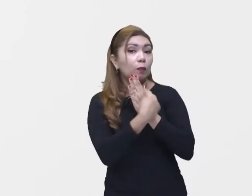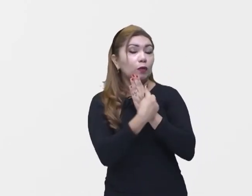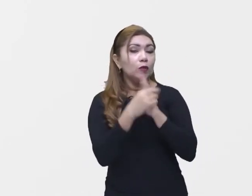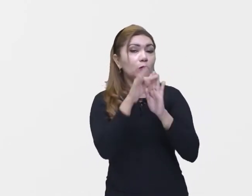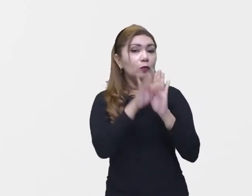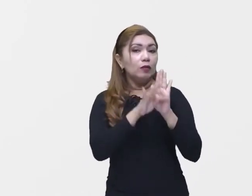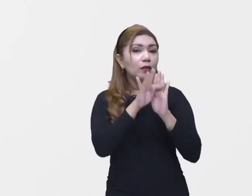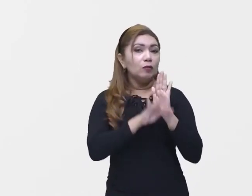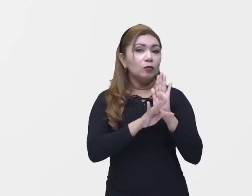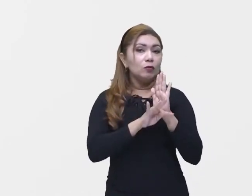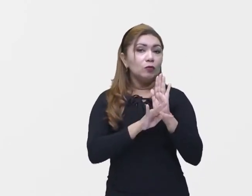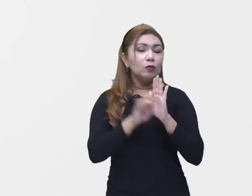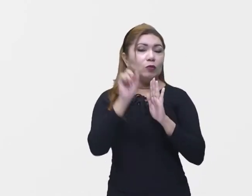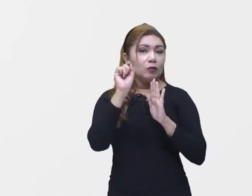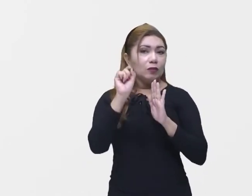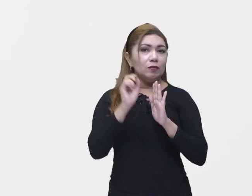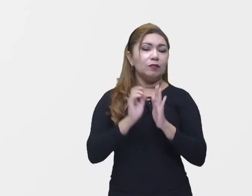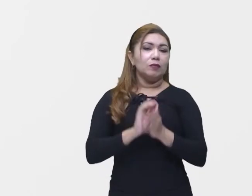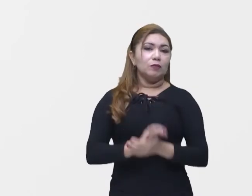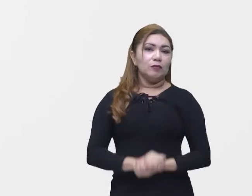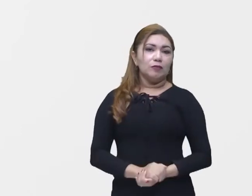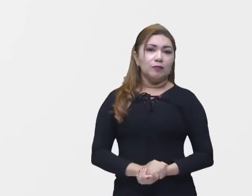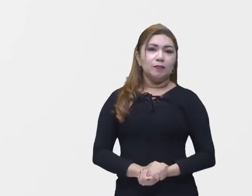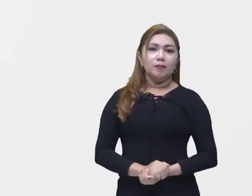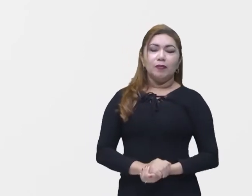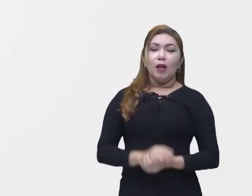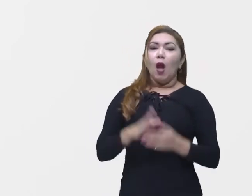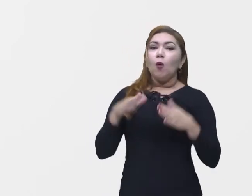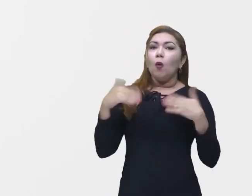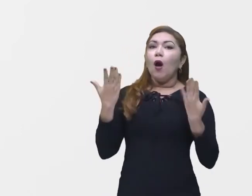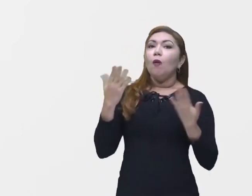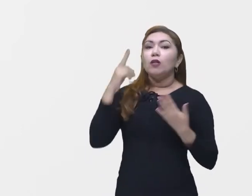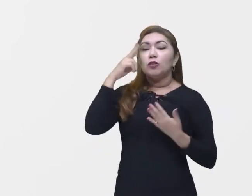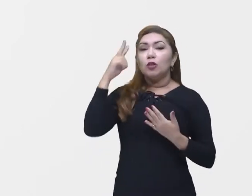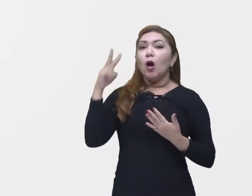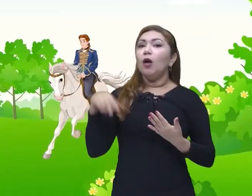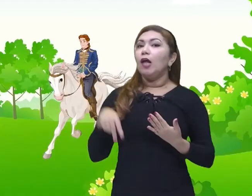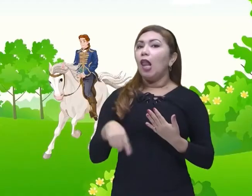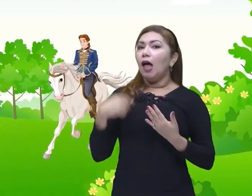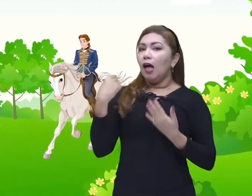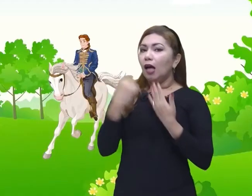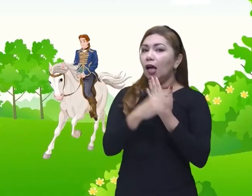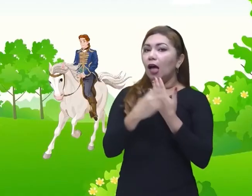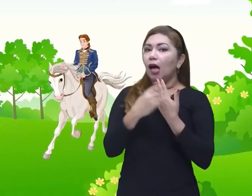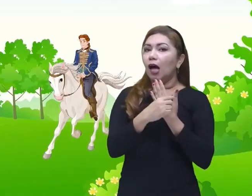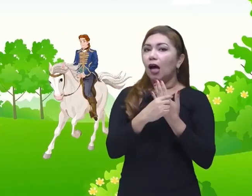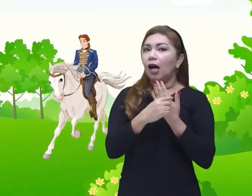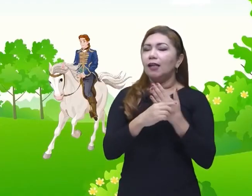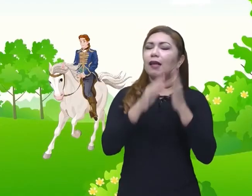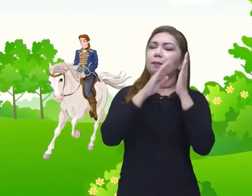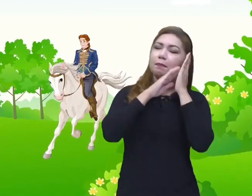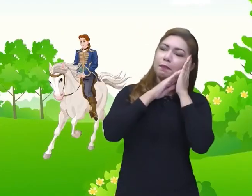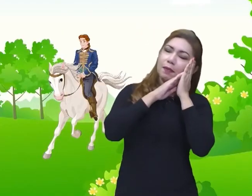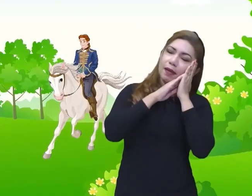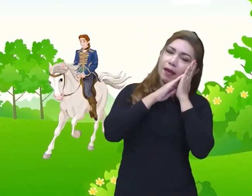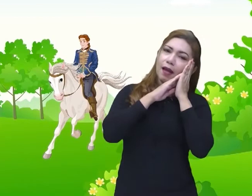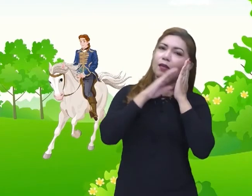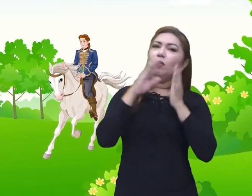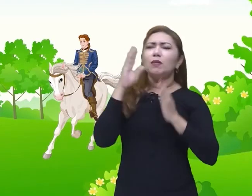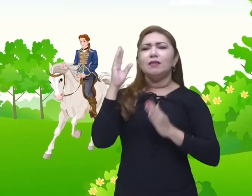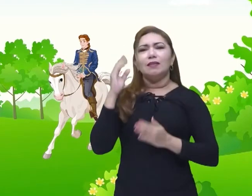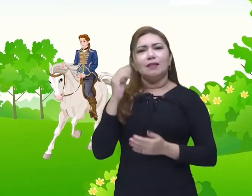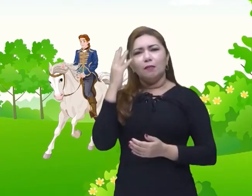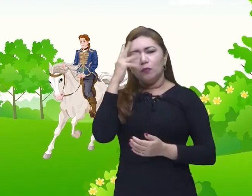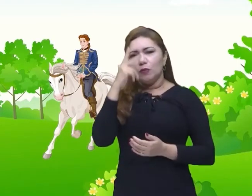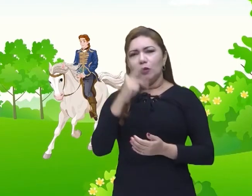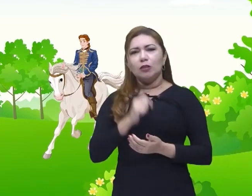curiosidade 1? O que foi que nós vimos lá? Qual era a história? Era da Bela Adormecida, não era isso? De